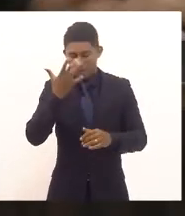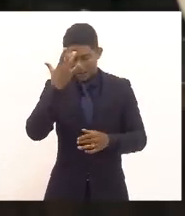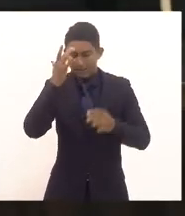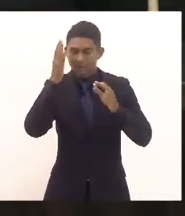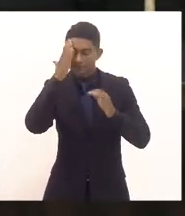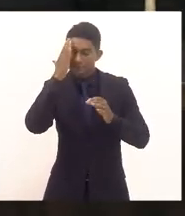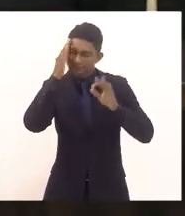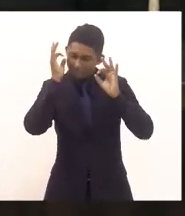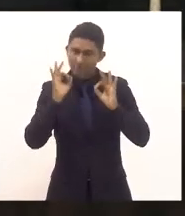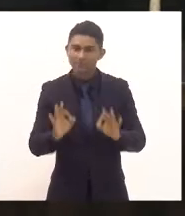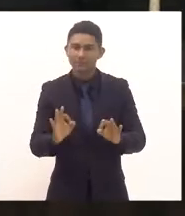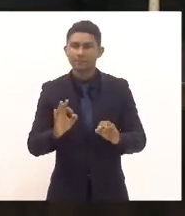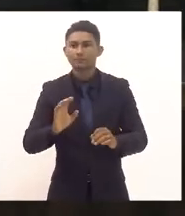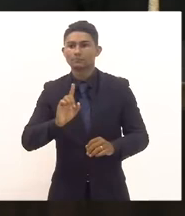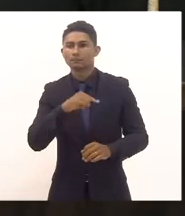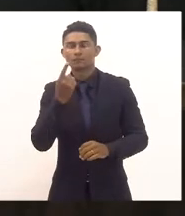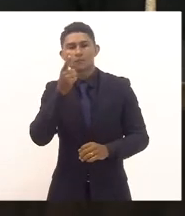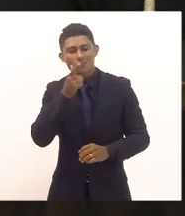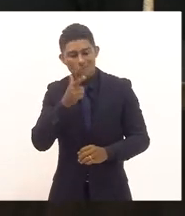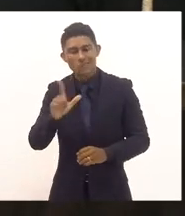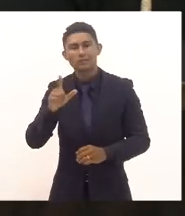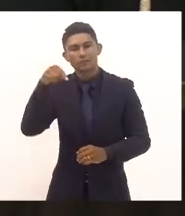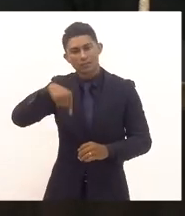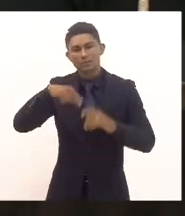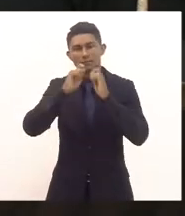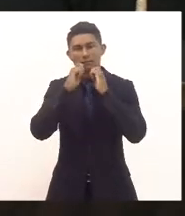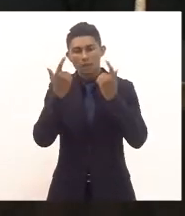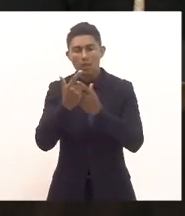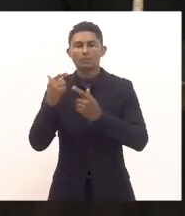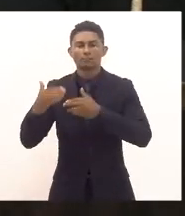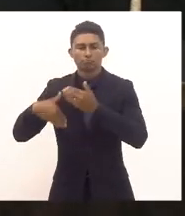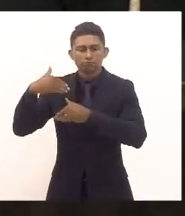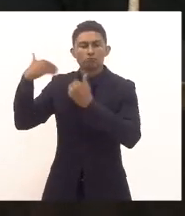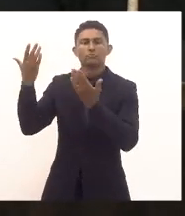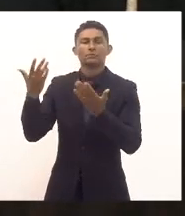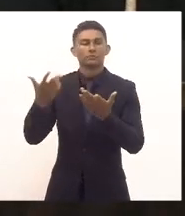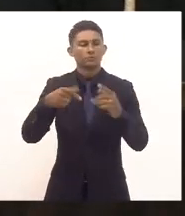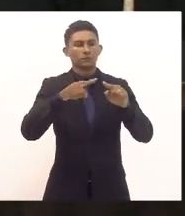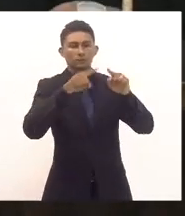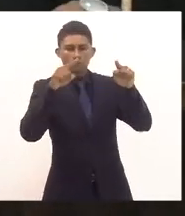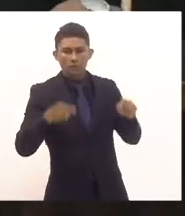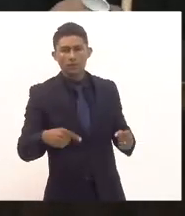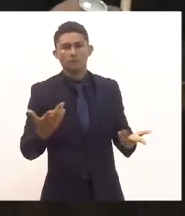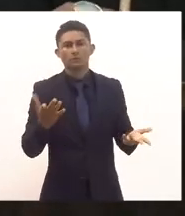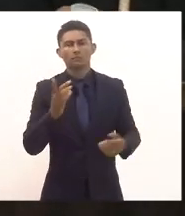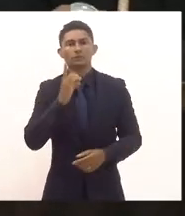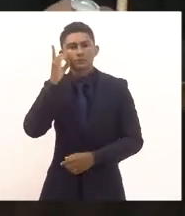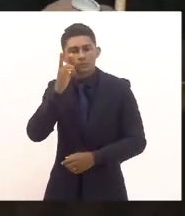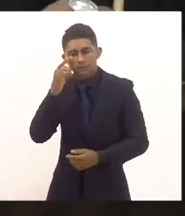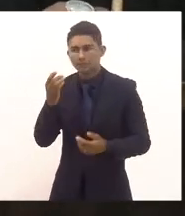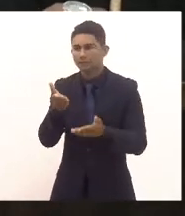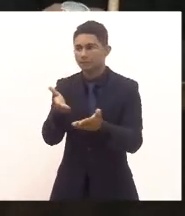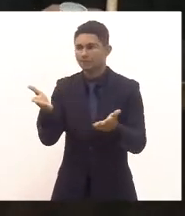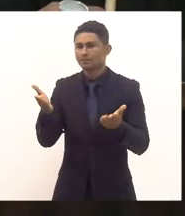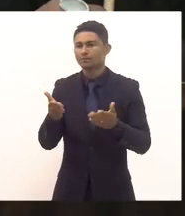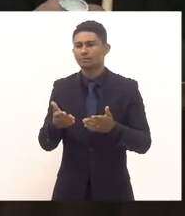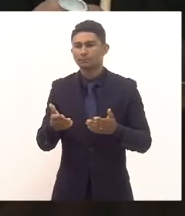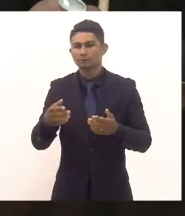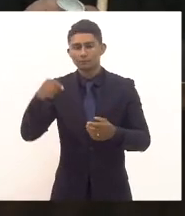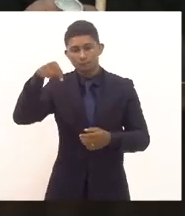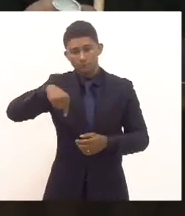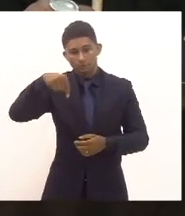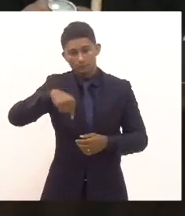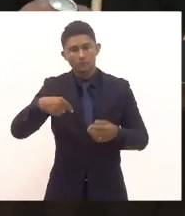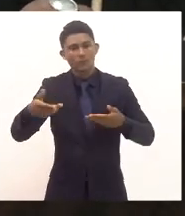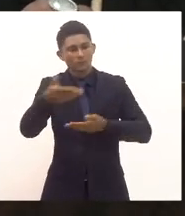tenho certeza que fizemos nos a vamos para casa vamos lá vamos por servidores para os resultados essa convivência